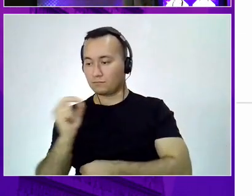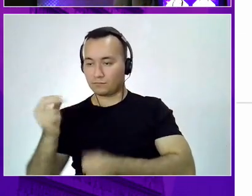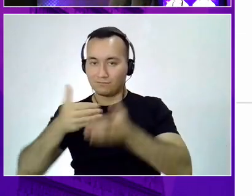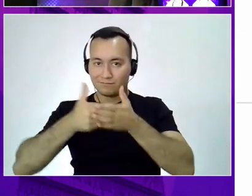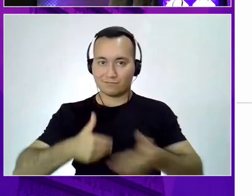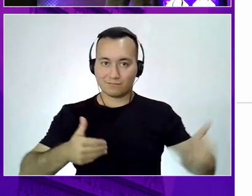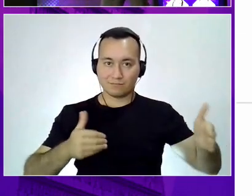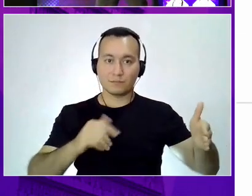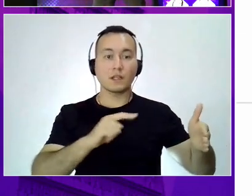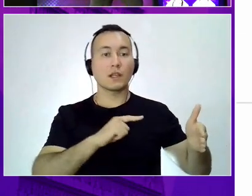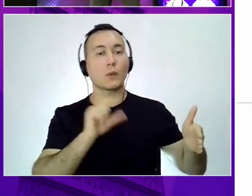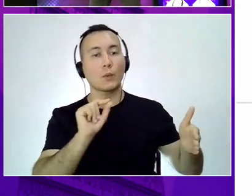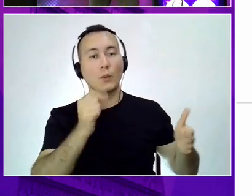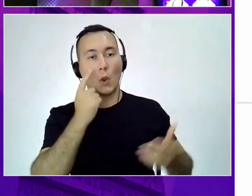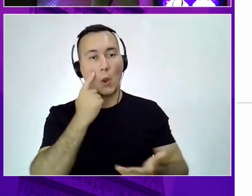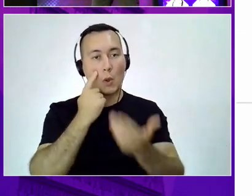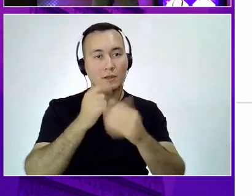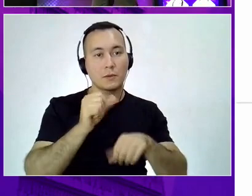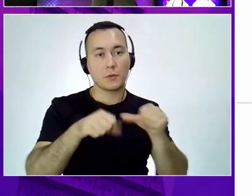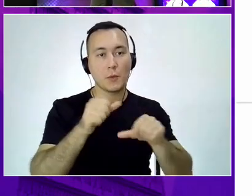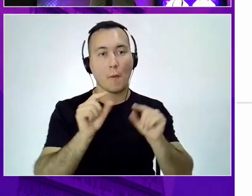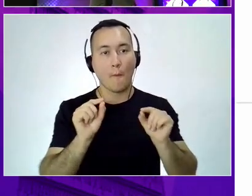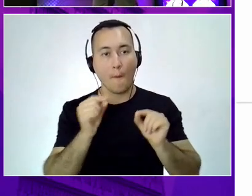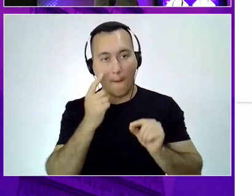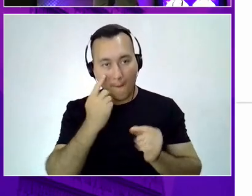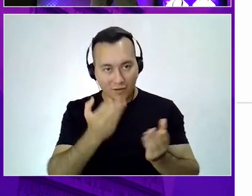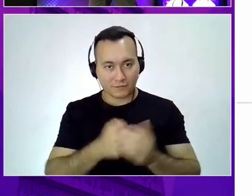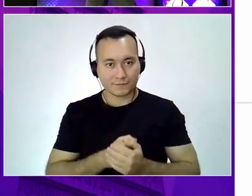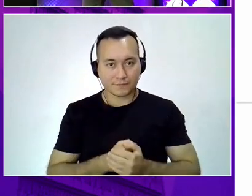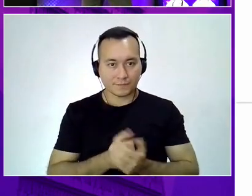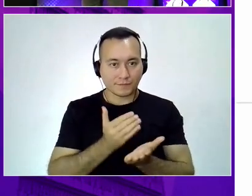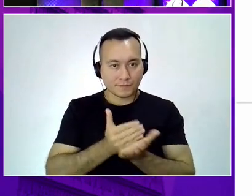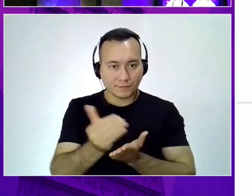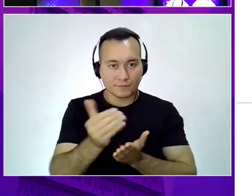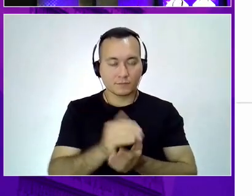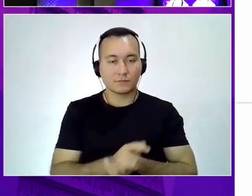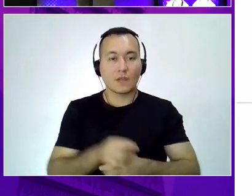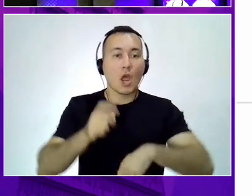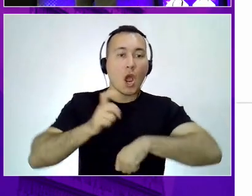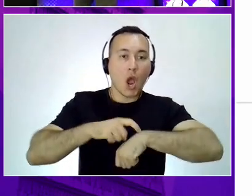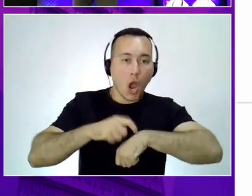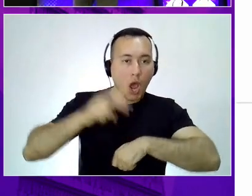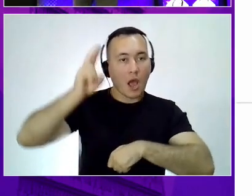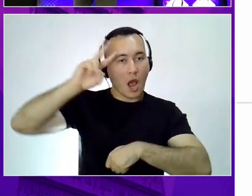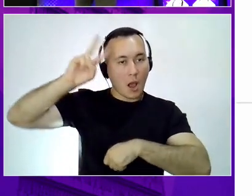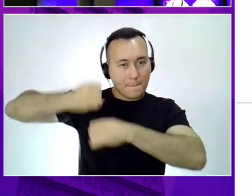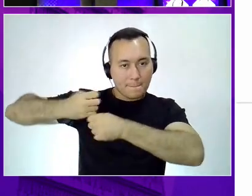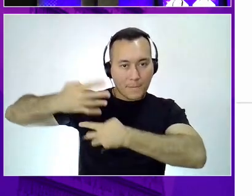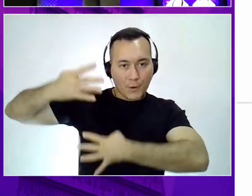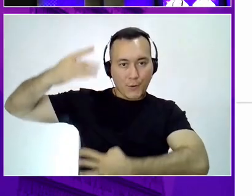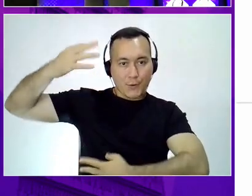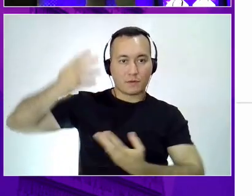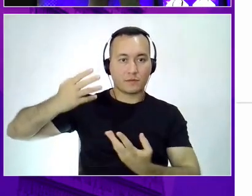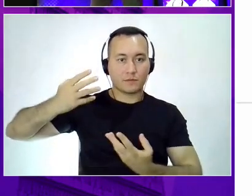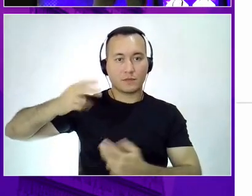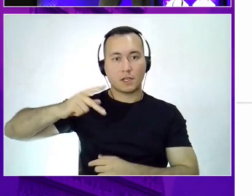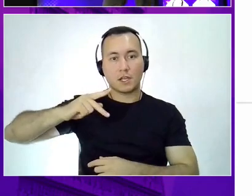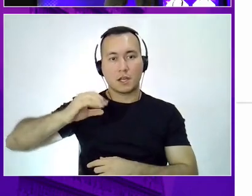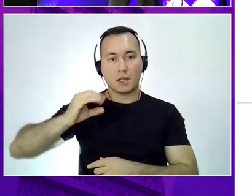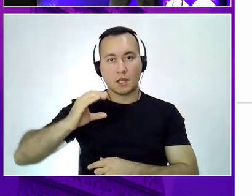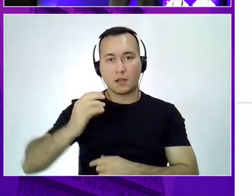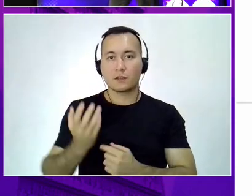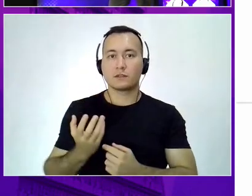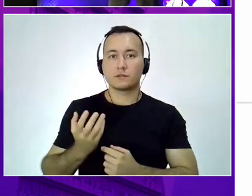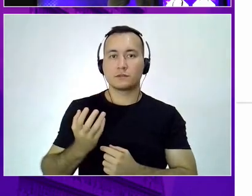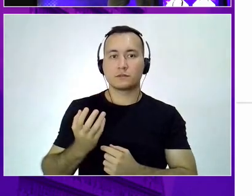a entrada um pouco mais complexa. Pô, a gente tem lá épicos, histórias, protótipos, POCs, mais um monte de coisa para a gente poder, de fato, trabalhar. E isso foi